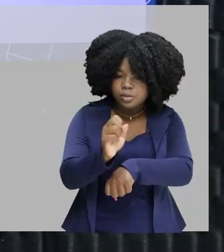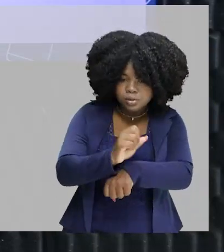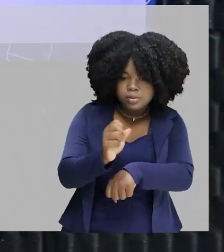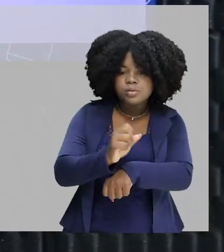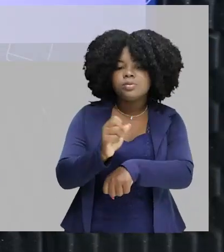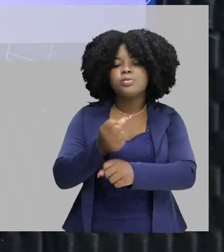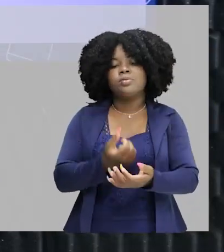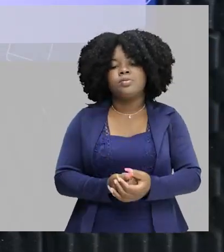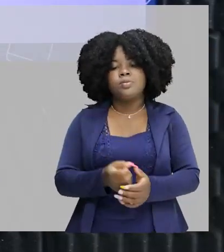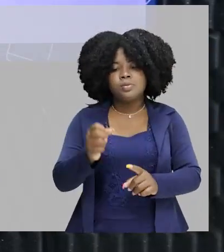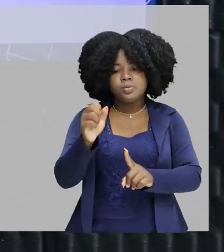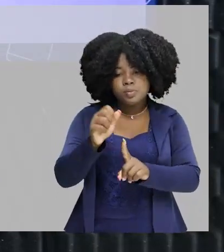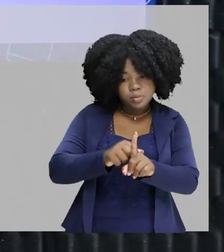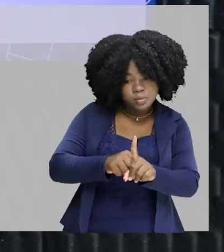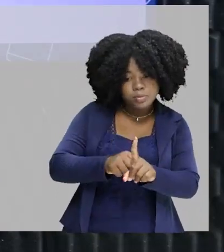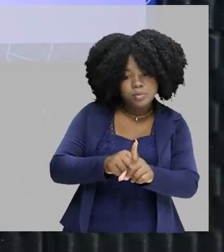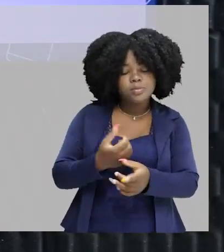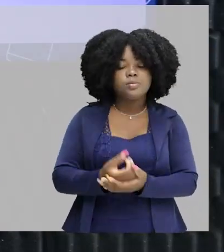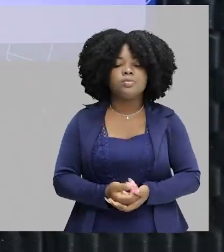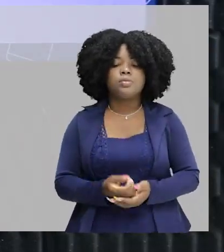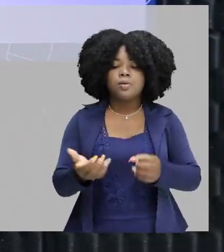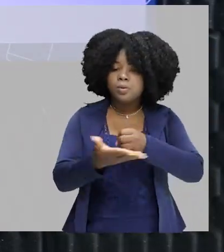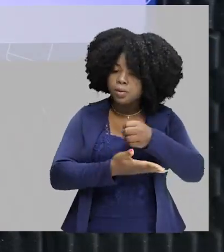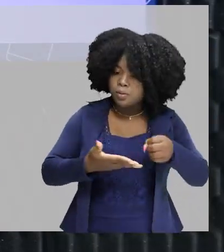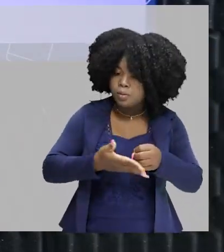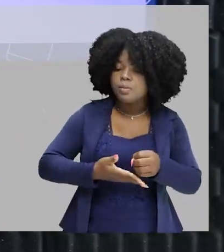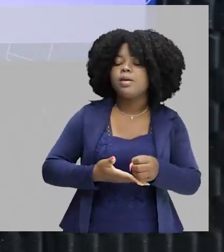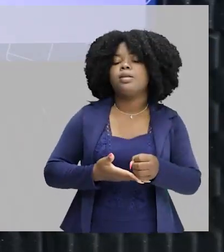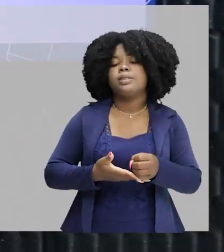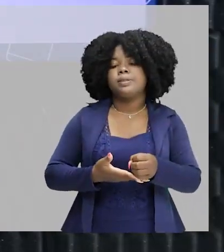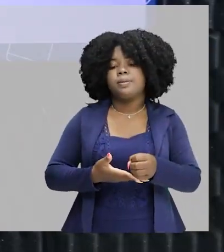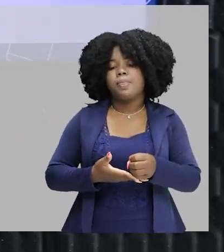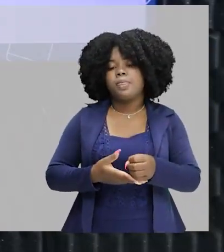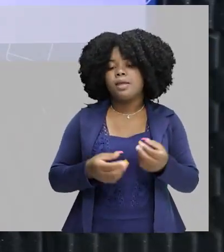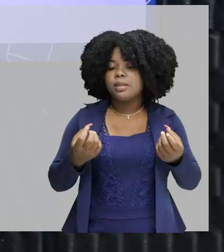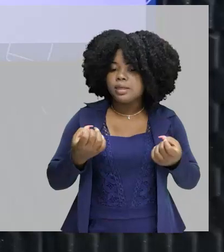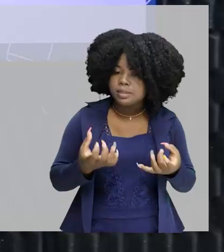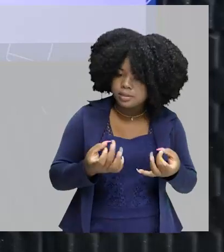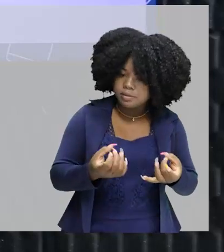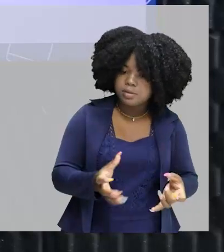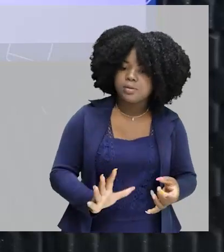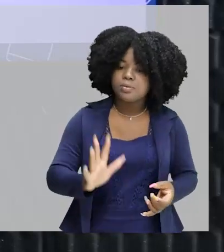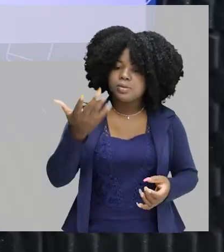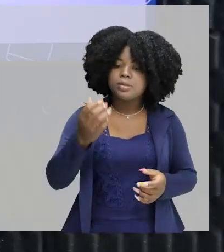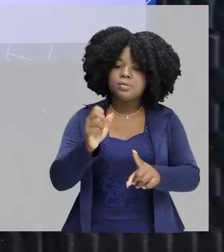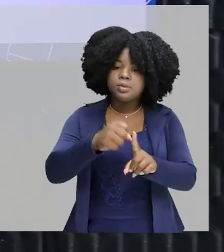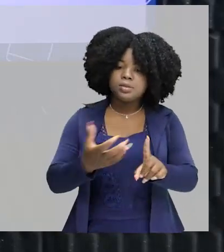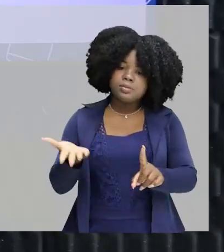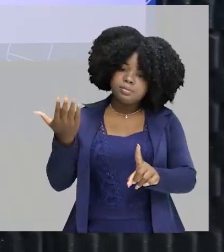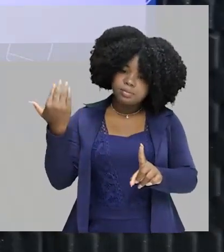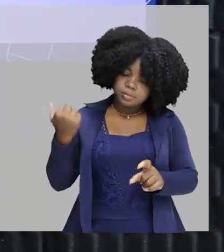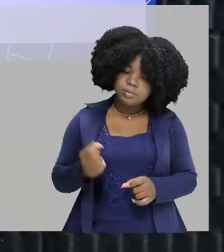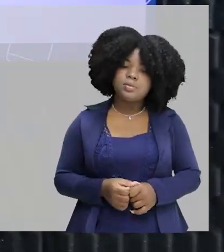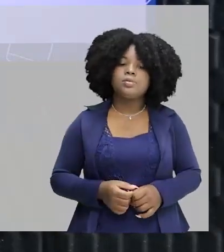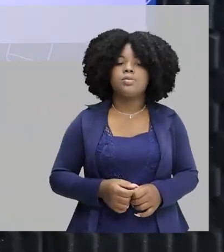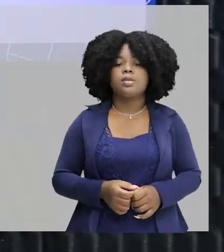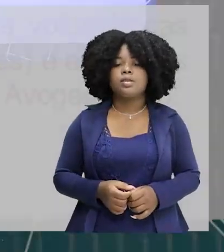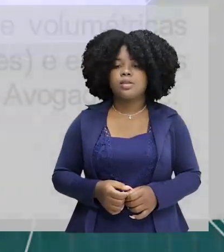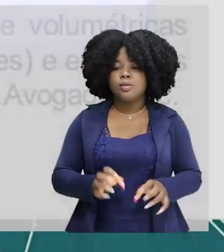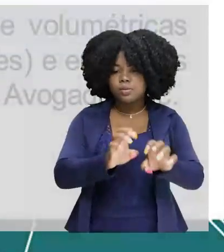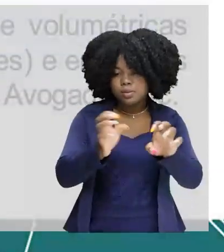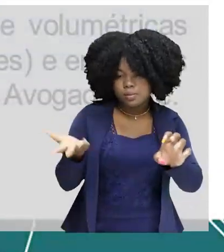aconteceram no mês anterior. Então, cálculos do passado, cálculos para o futuro. Pois